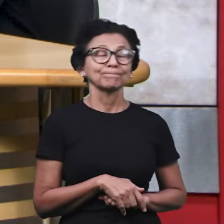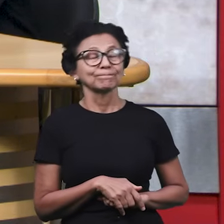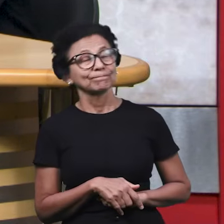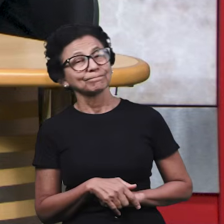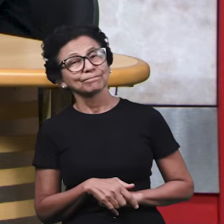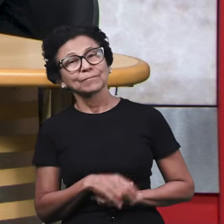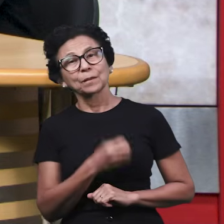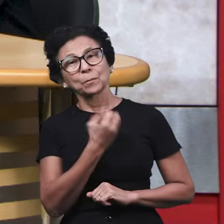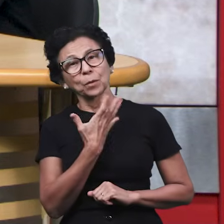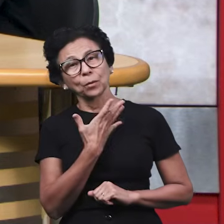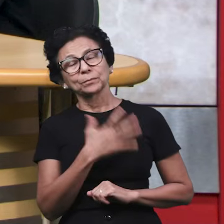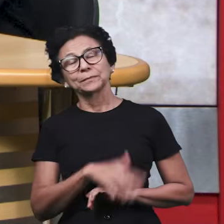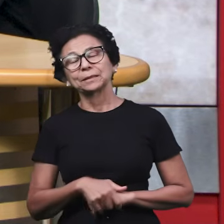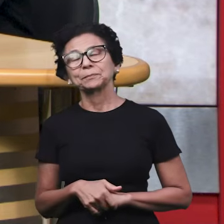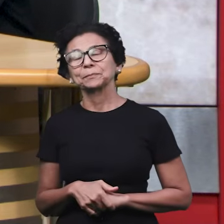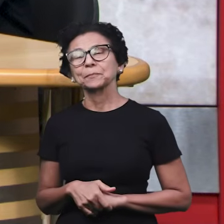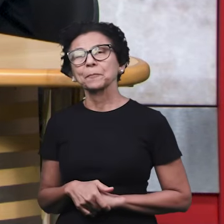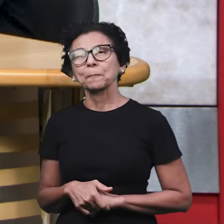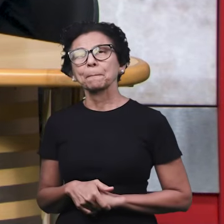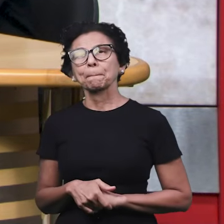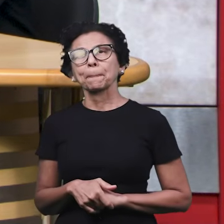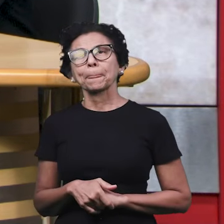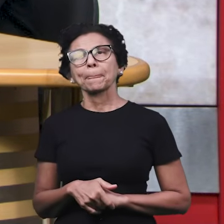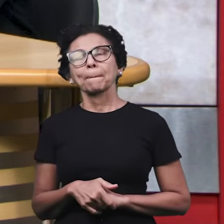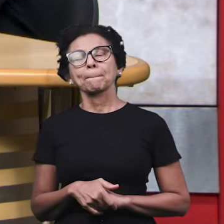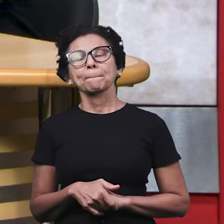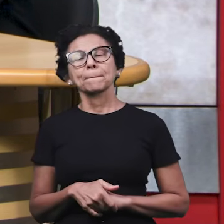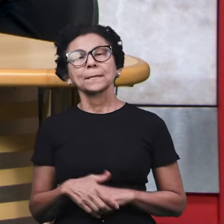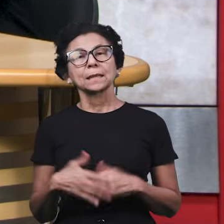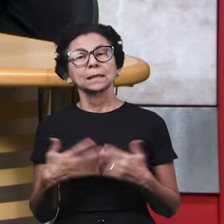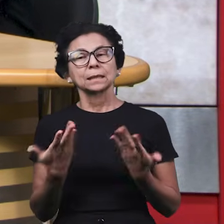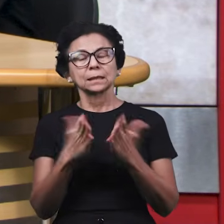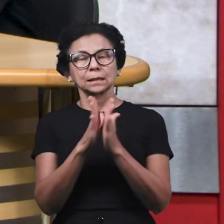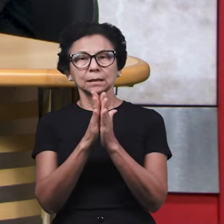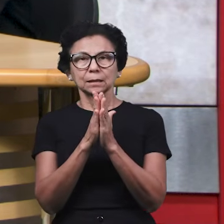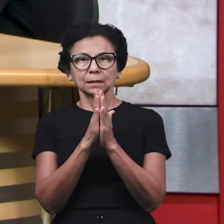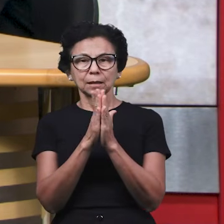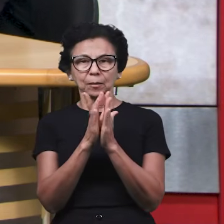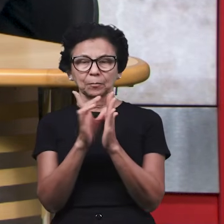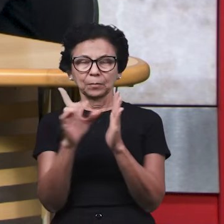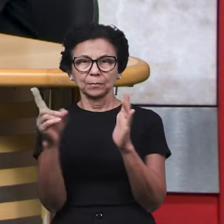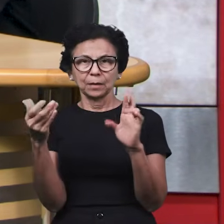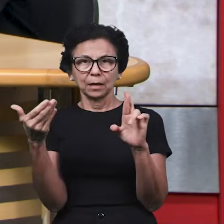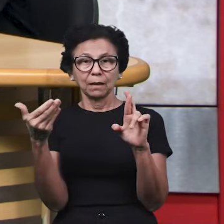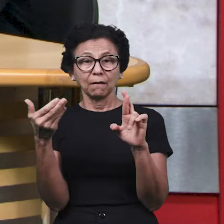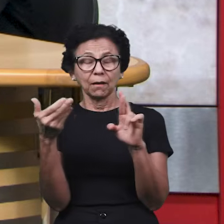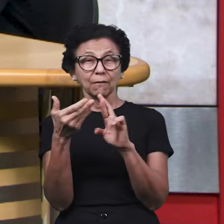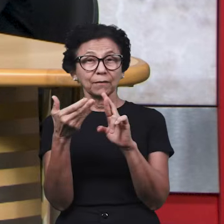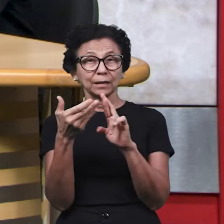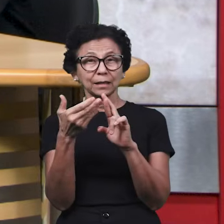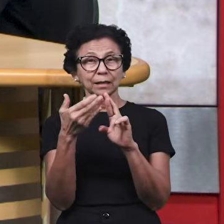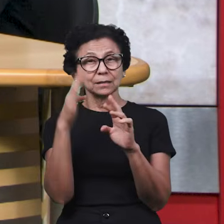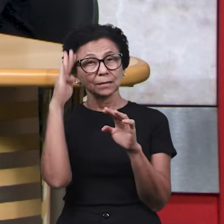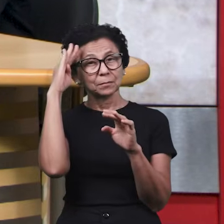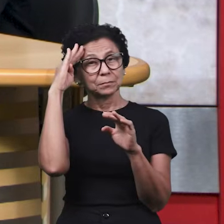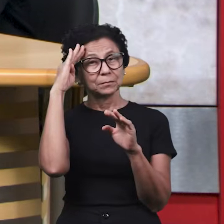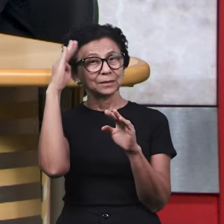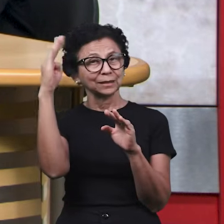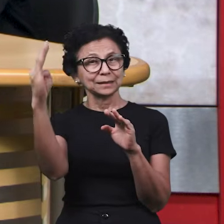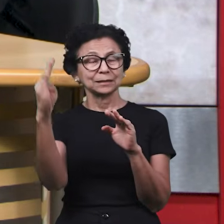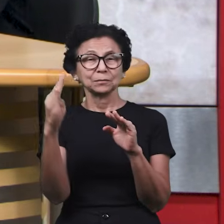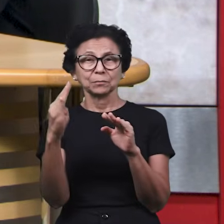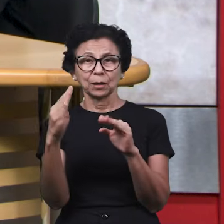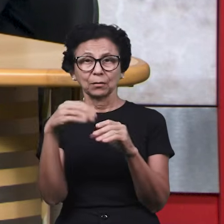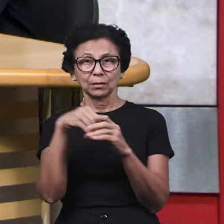falamos, a palavra de Deus é aquilo que é a nossa fonte maior, inesgotável de todos